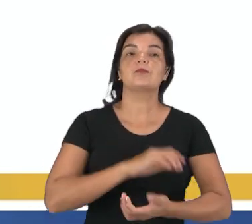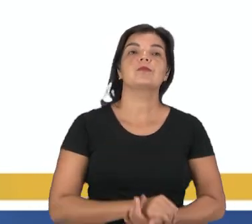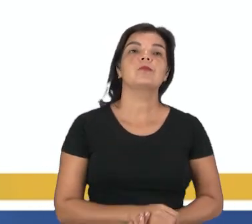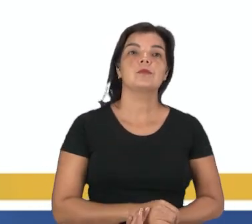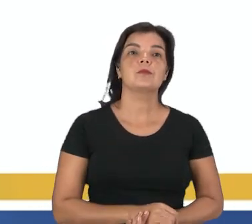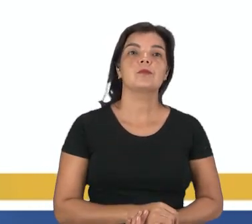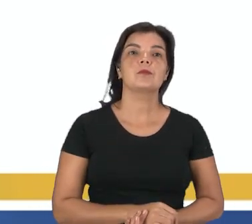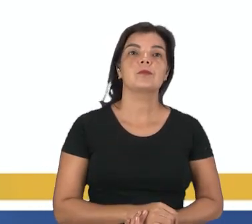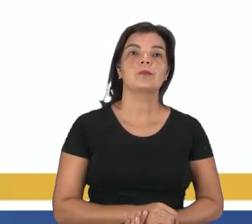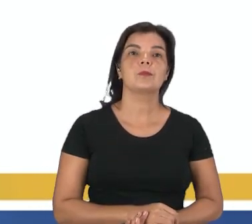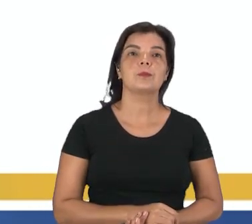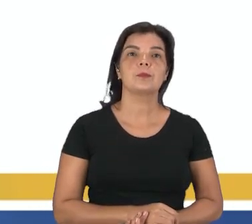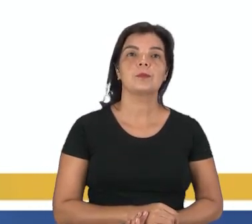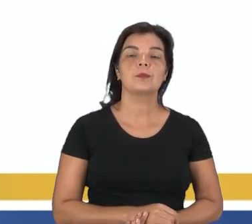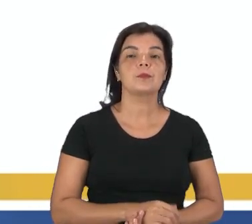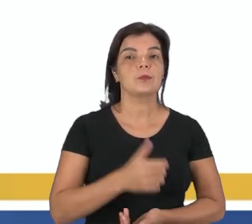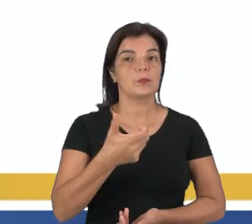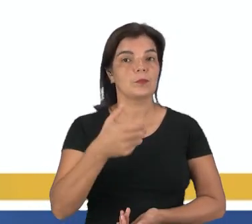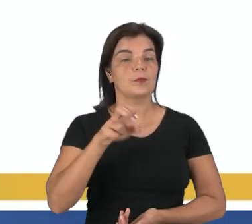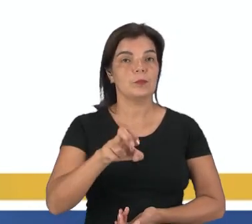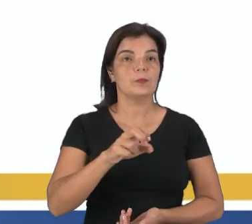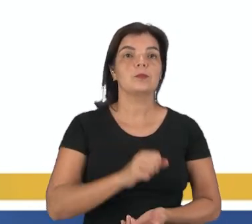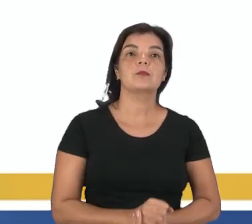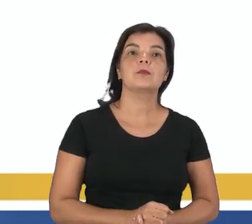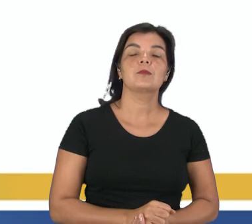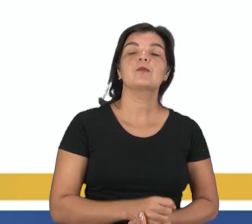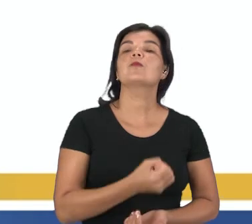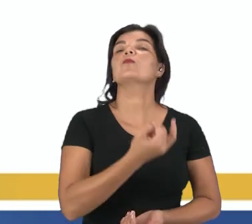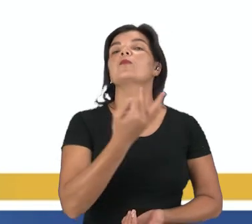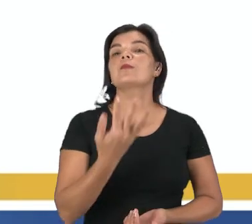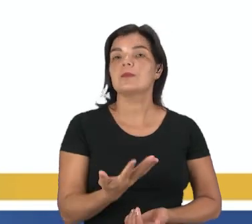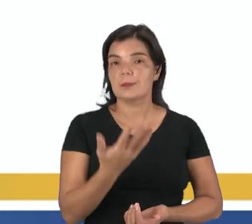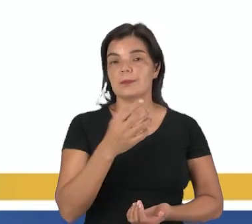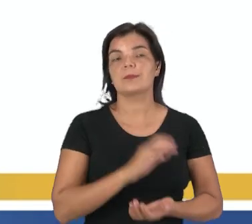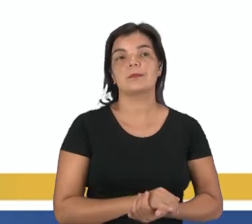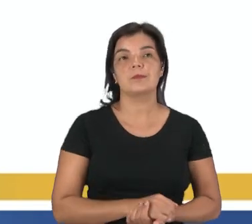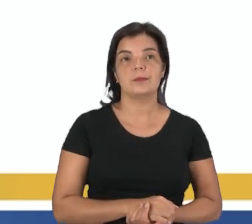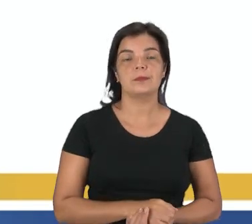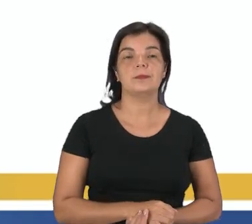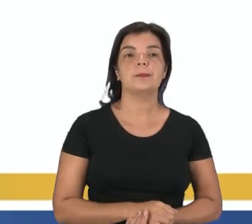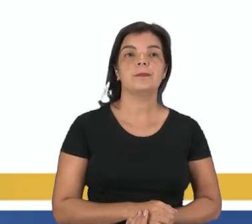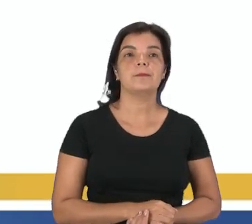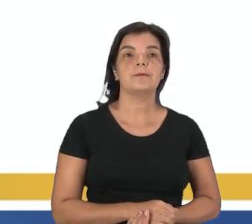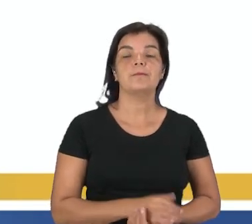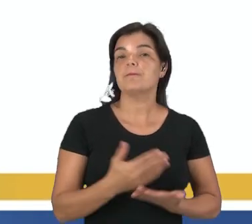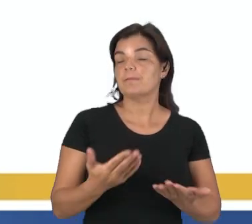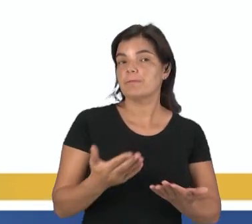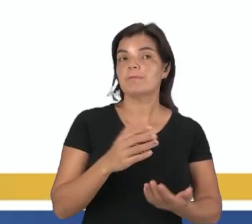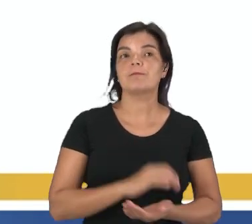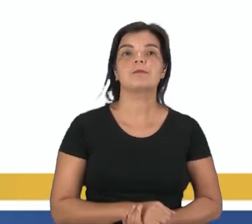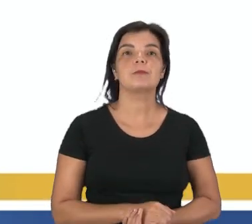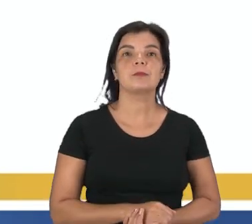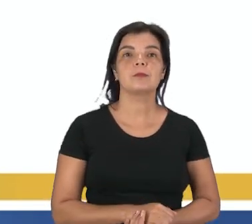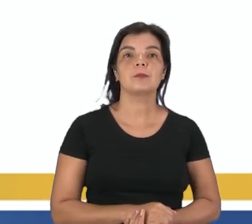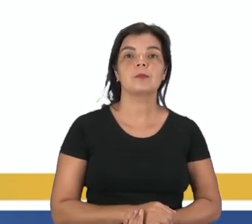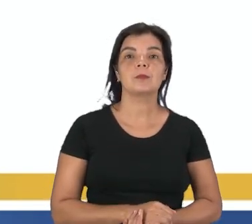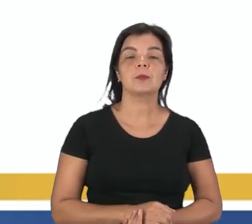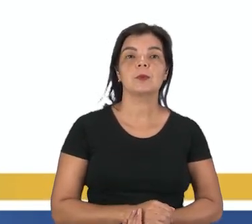Isso em 25 minutos. E aí eu quero saber em 15 minutos gastará quanto, né? Qual vai ser a vazão de